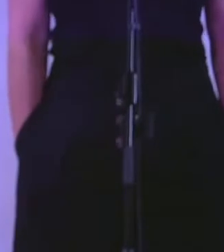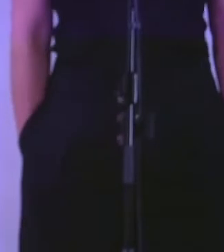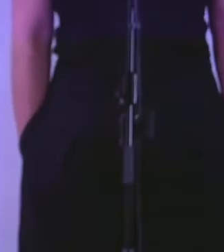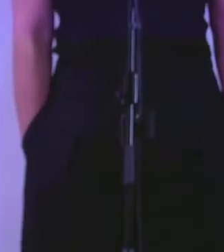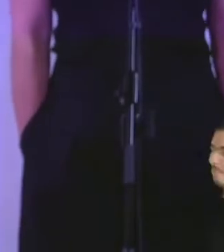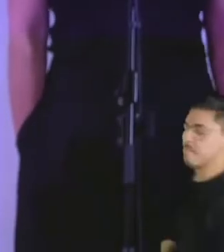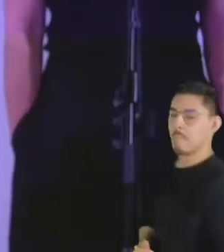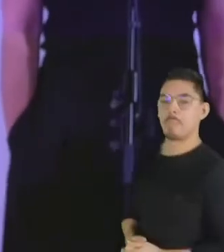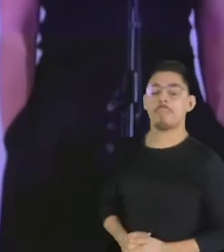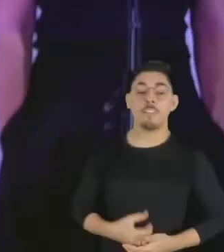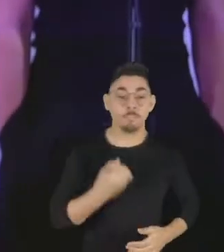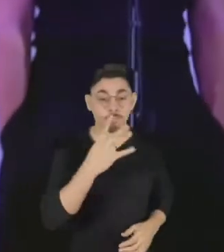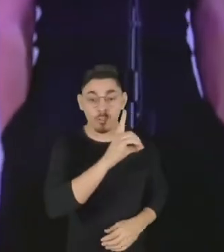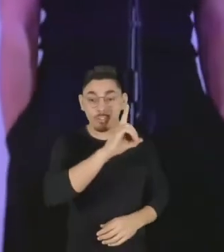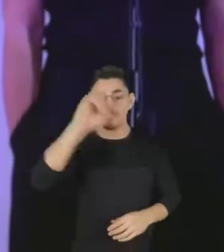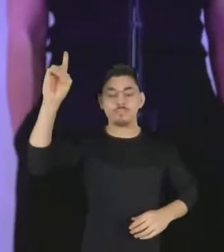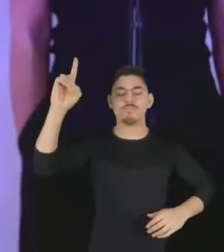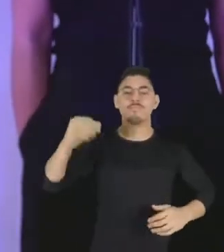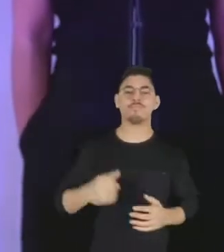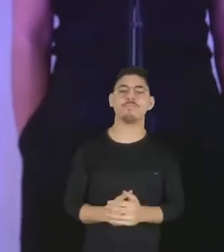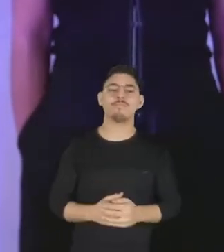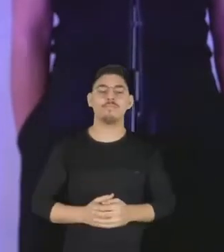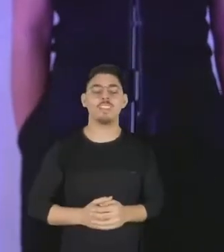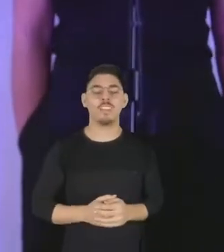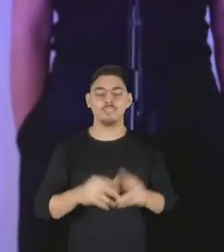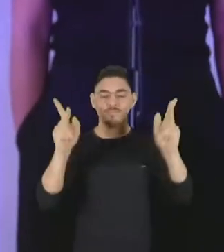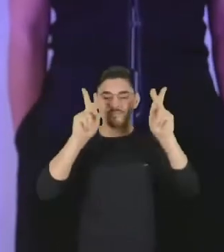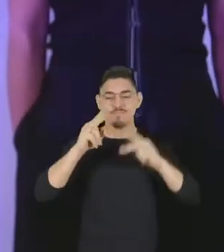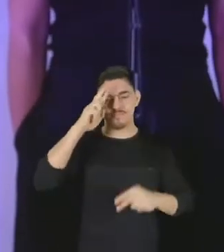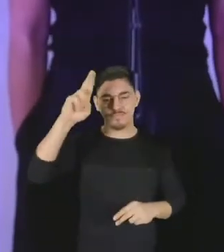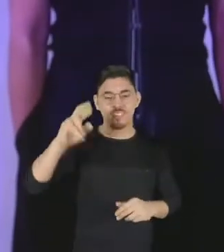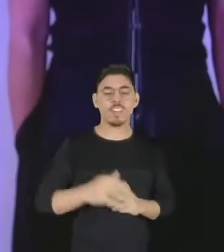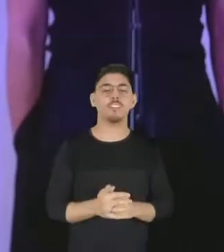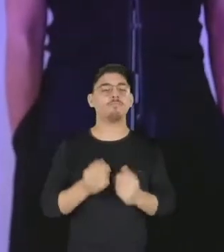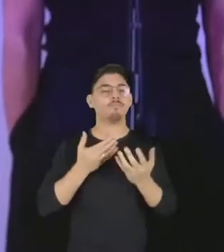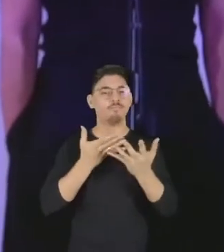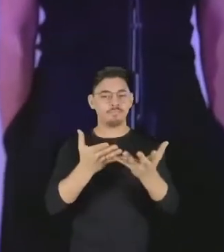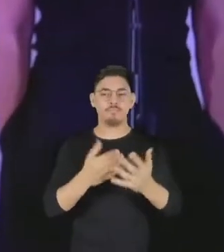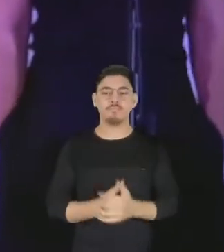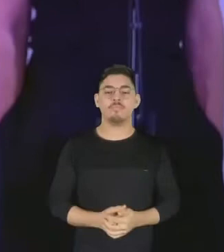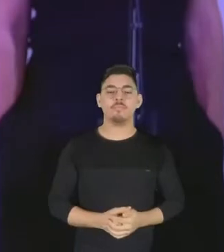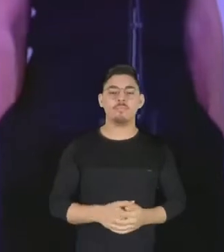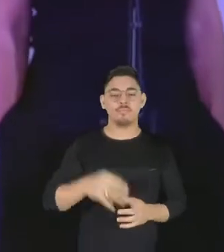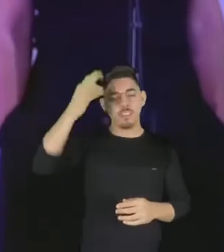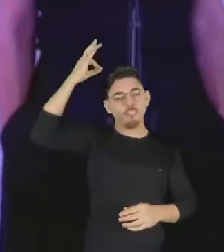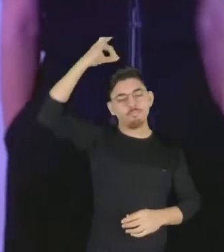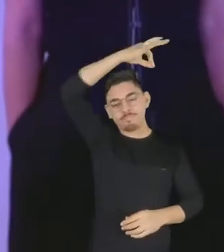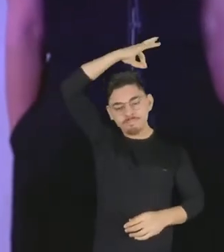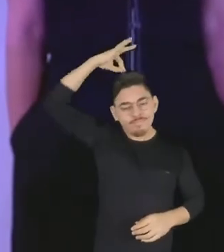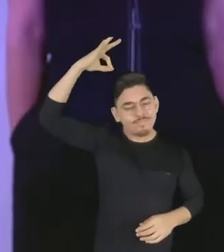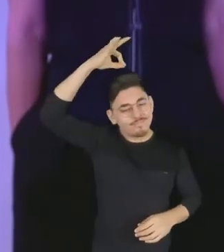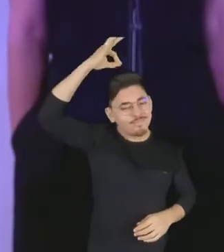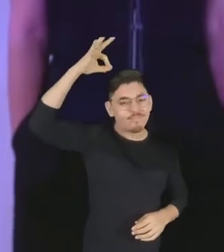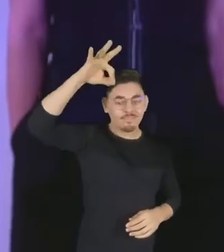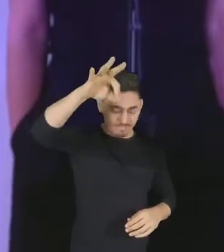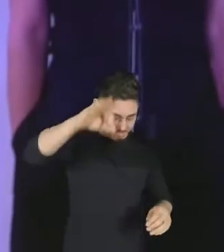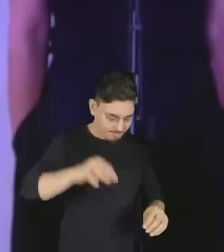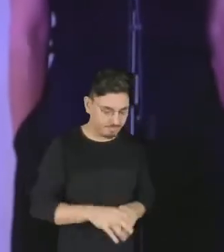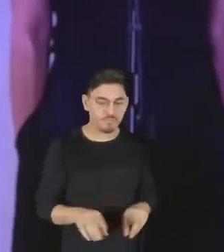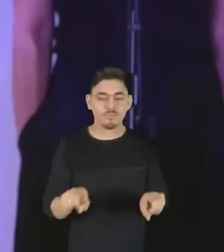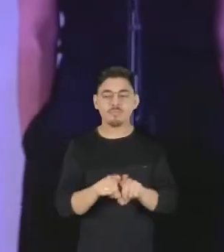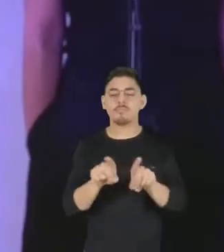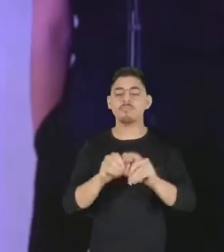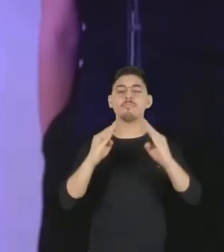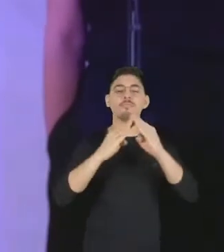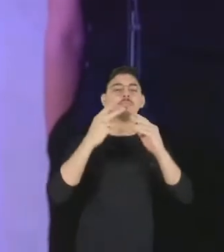Bom dia, igreja. A paz do Senhor esteja com todos vocês e que o Espírito Santo também esteja sobre a casa